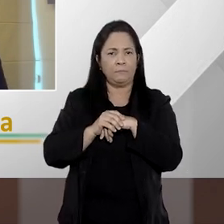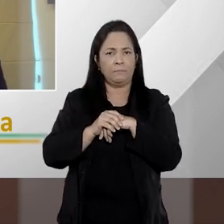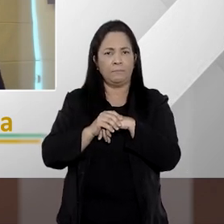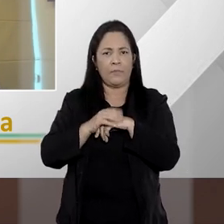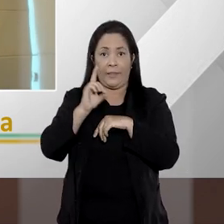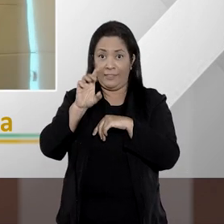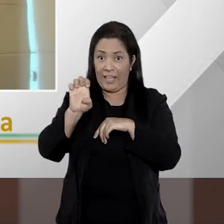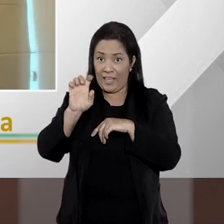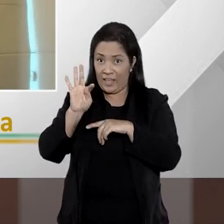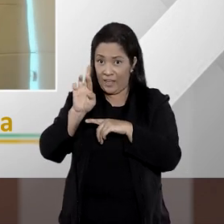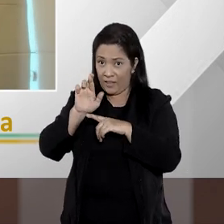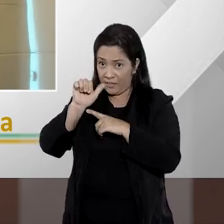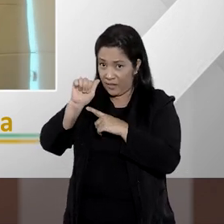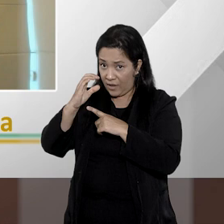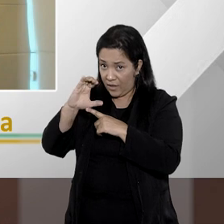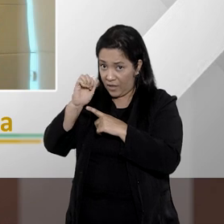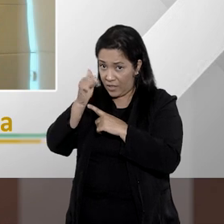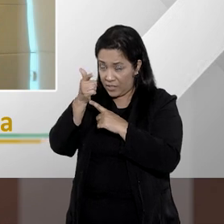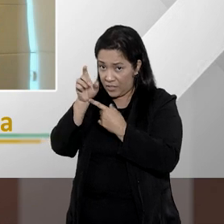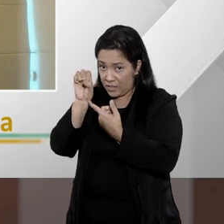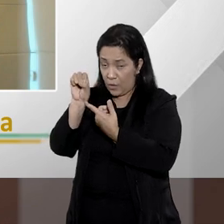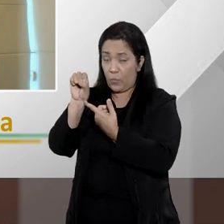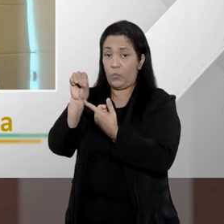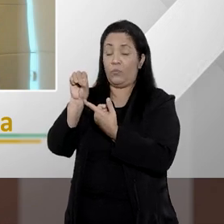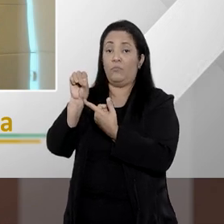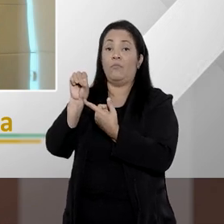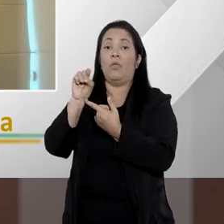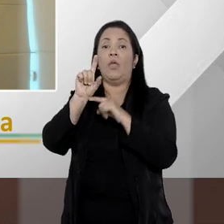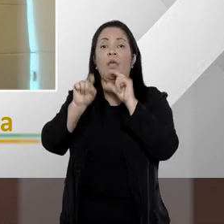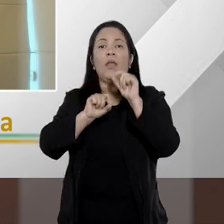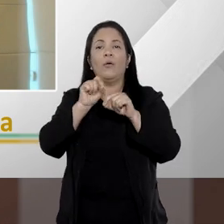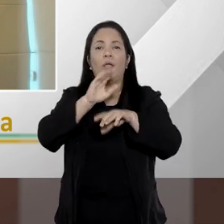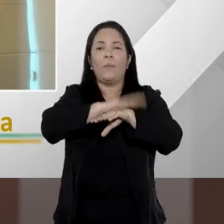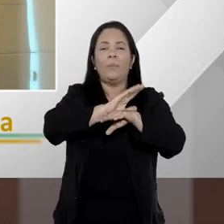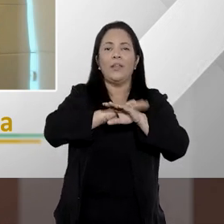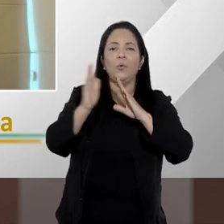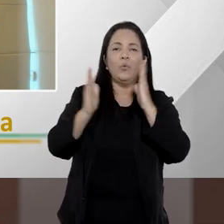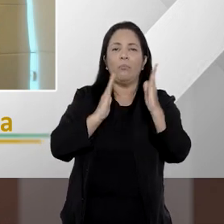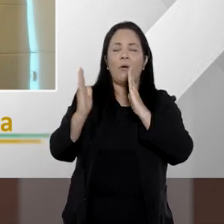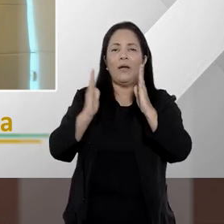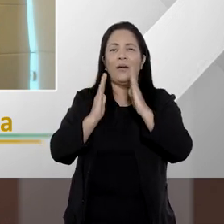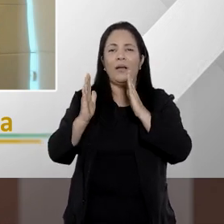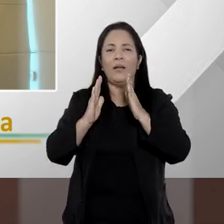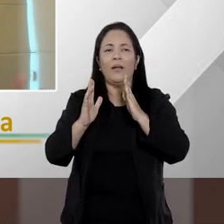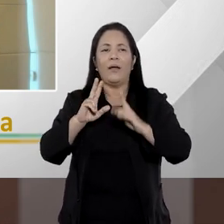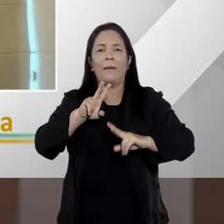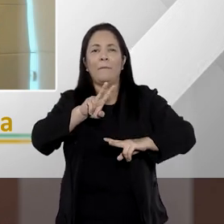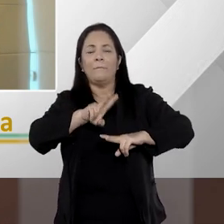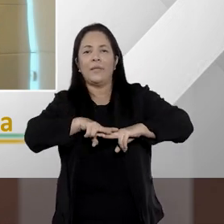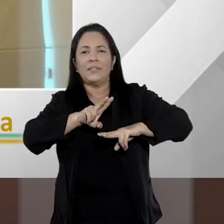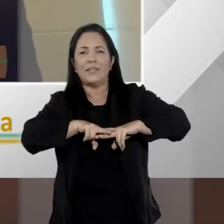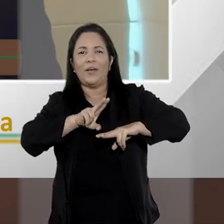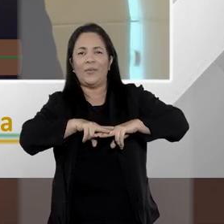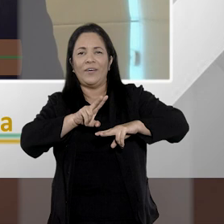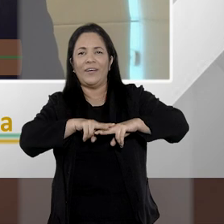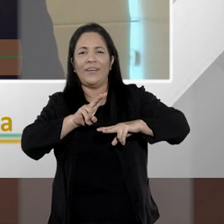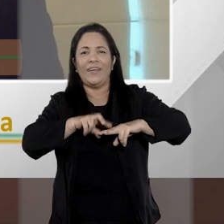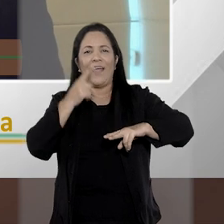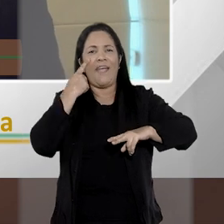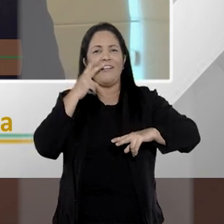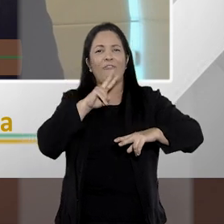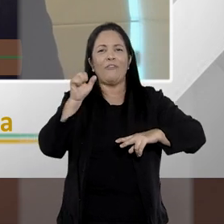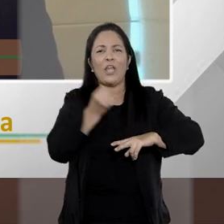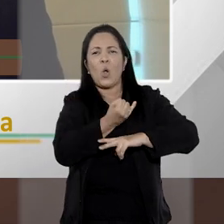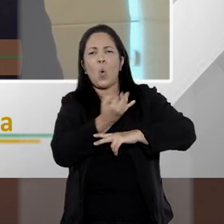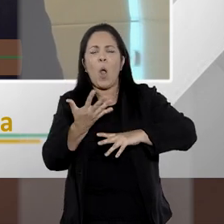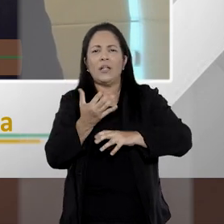relação à detração, só para que a gente se situe aqui no tempo e no espaço, o indivíduo, no nosso sistema, ele pode